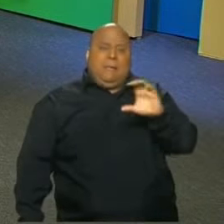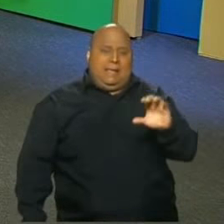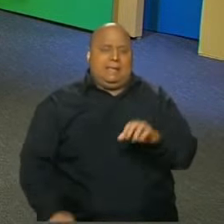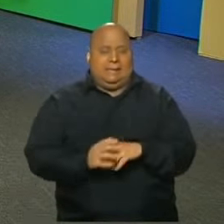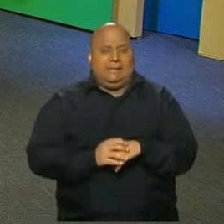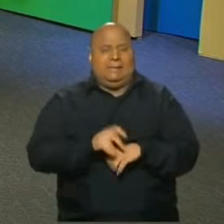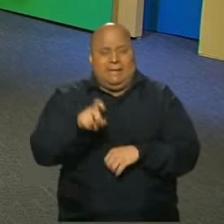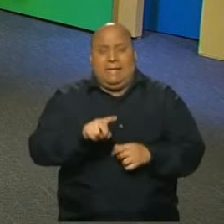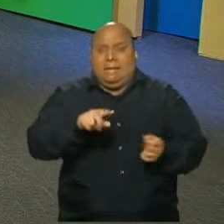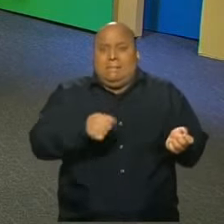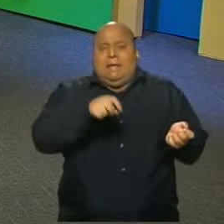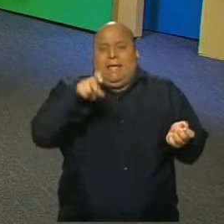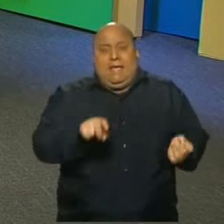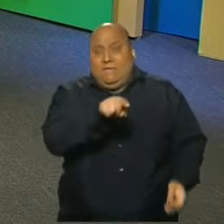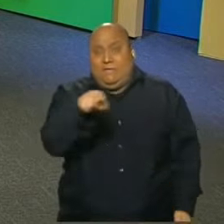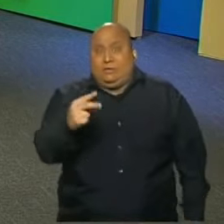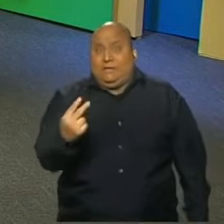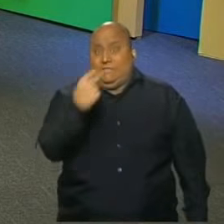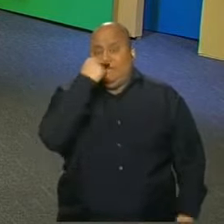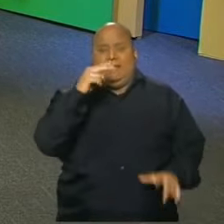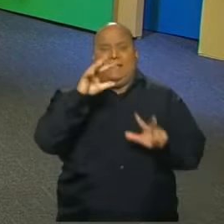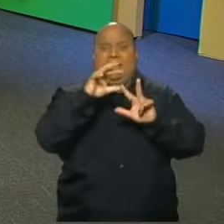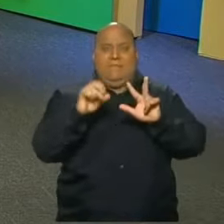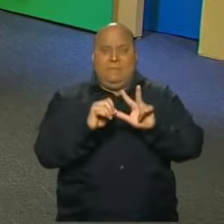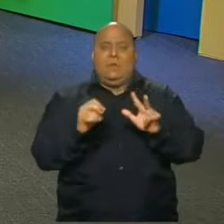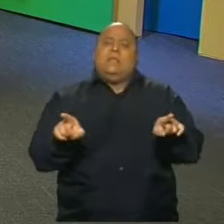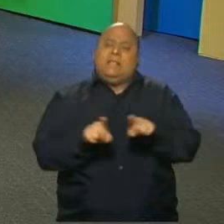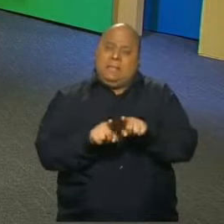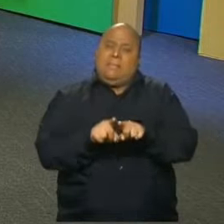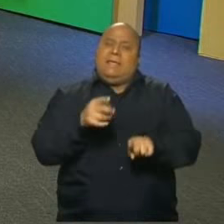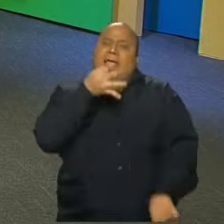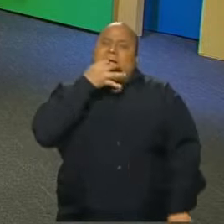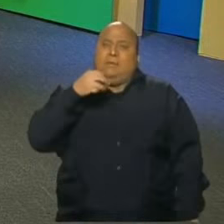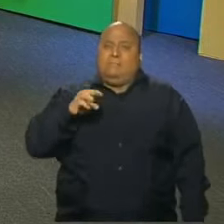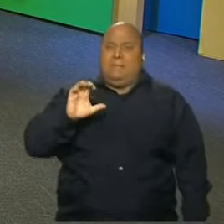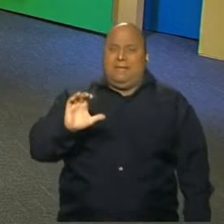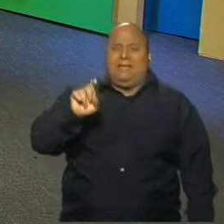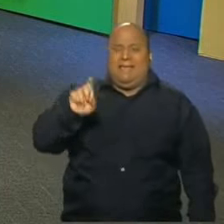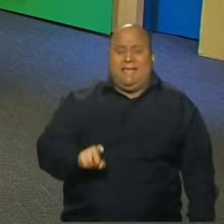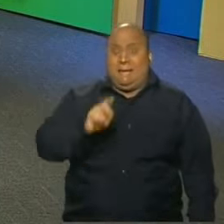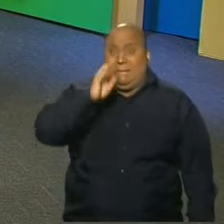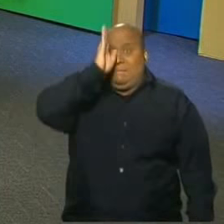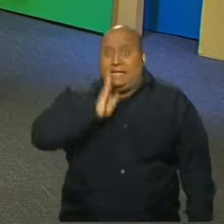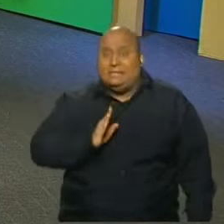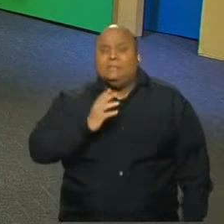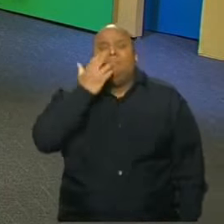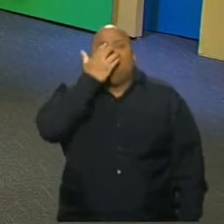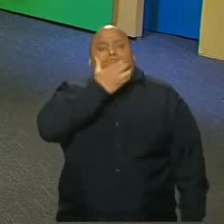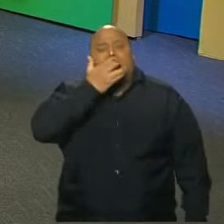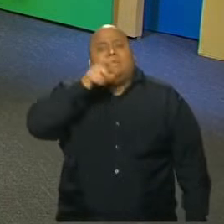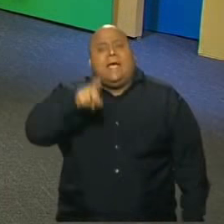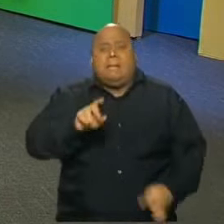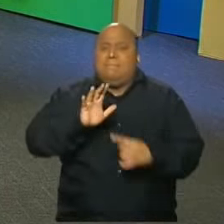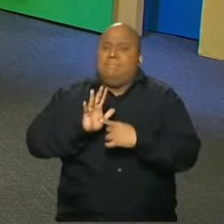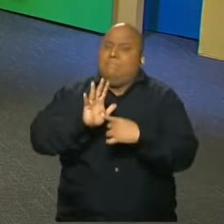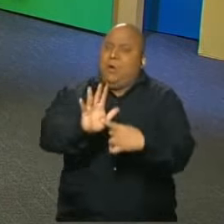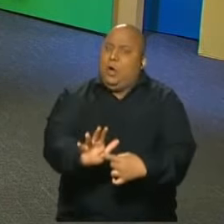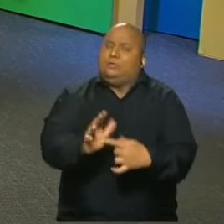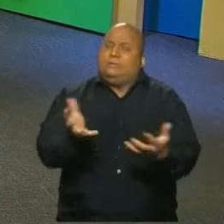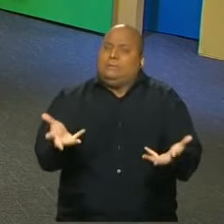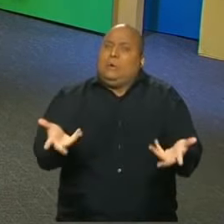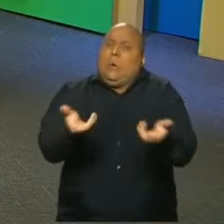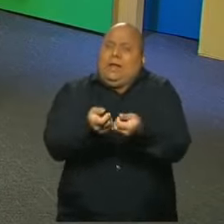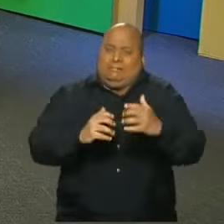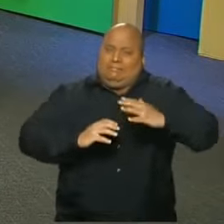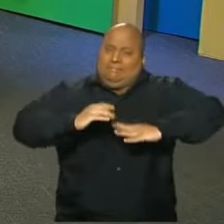como Cena Instrumental, que você vê na TV Brasil e ouve na Rádio MEC. Isso que a música brasileira é uma fartura também de